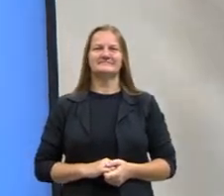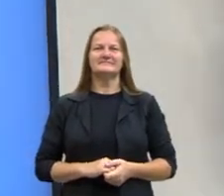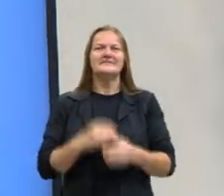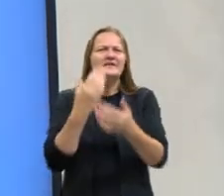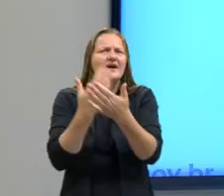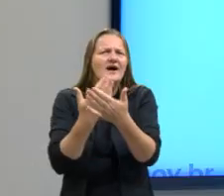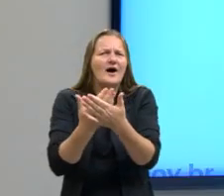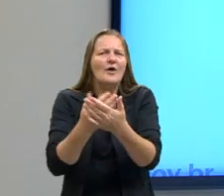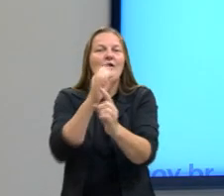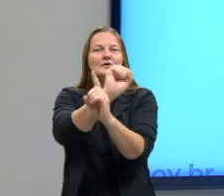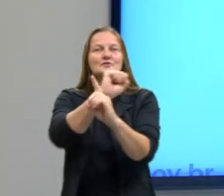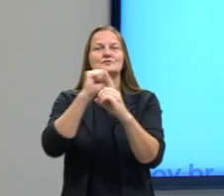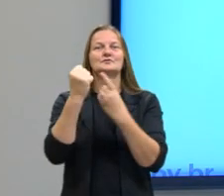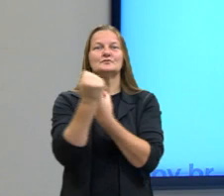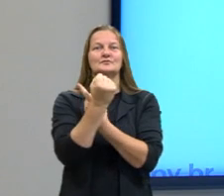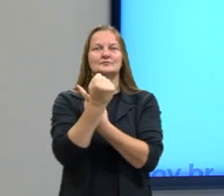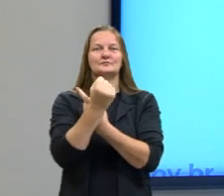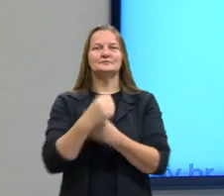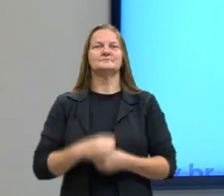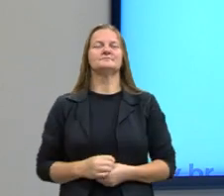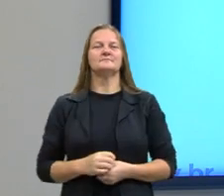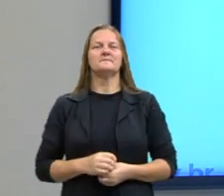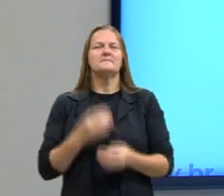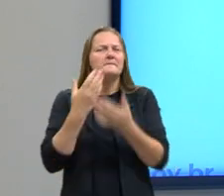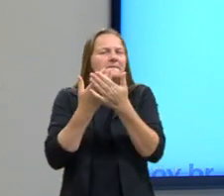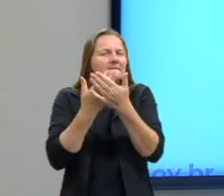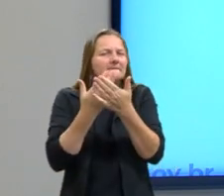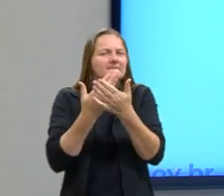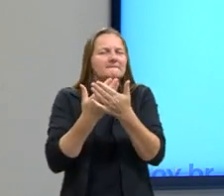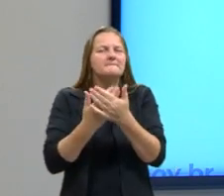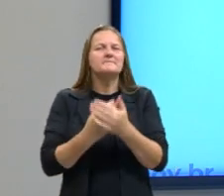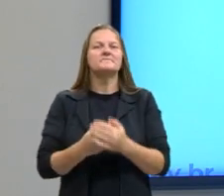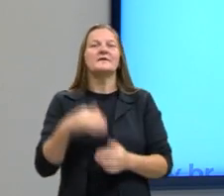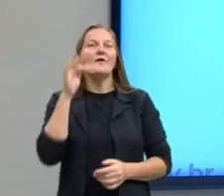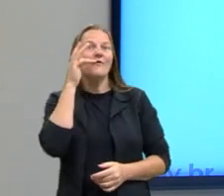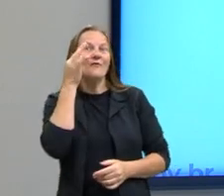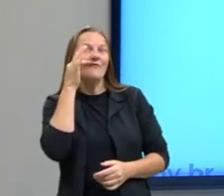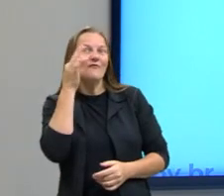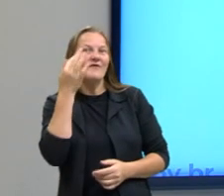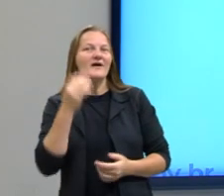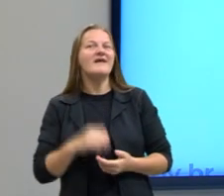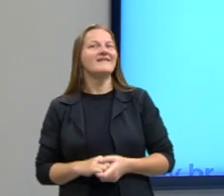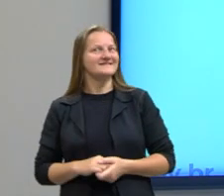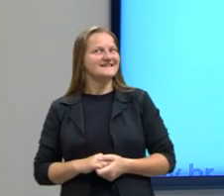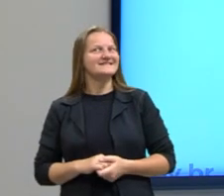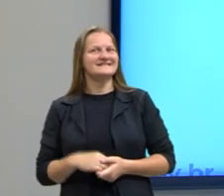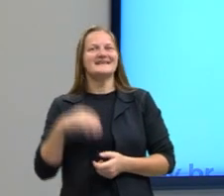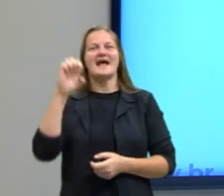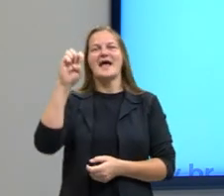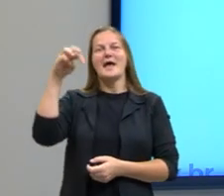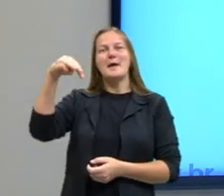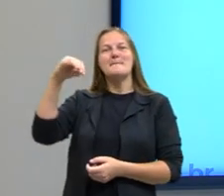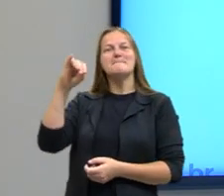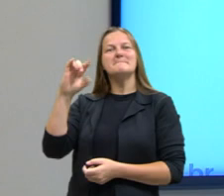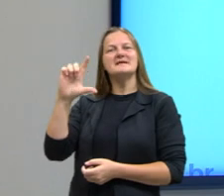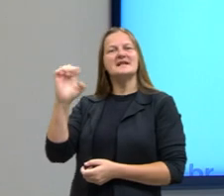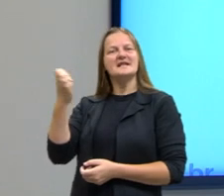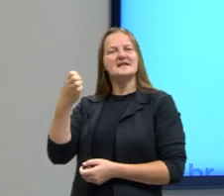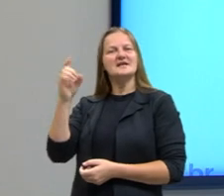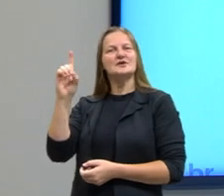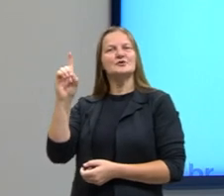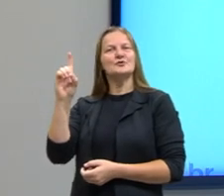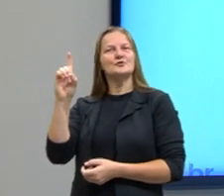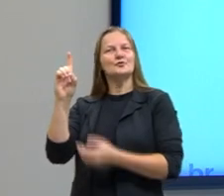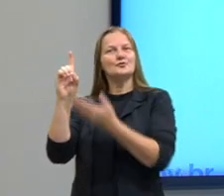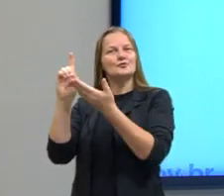aula de Sociologia Vamos estudar um pouquinho do nosso francês Émile Durkheim bom Então